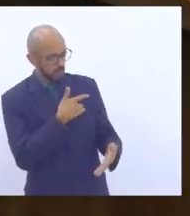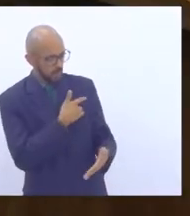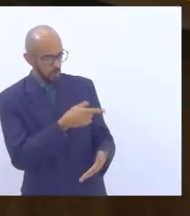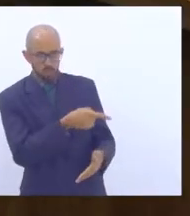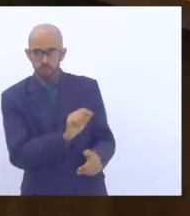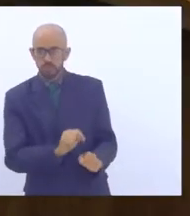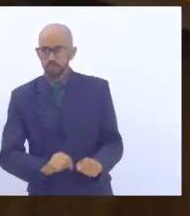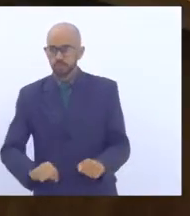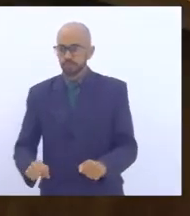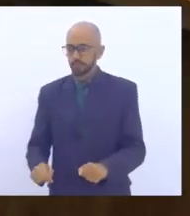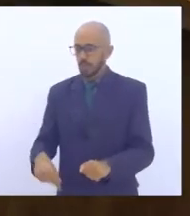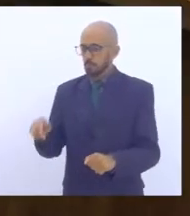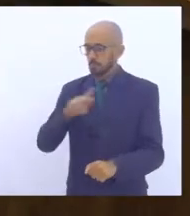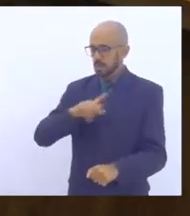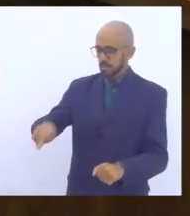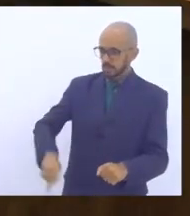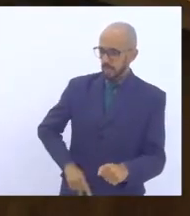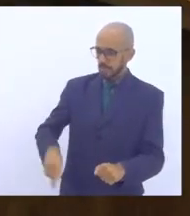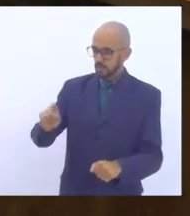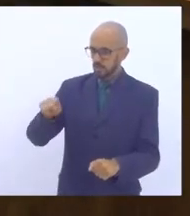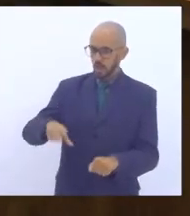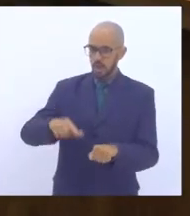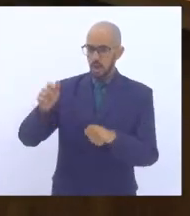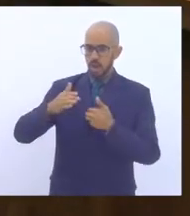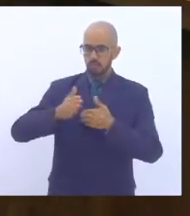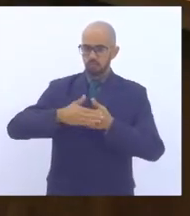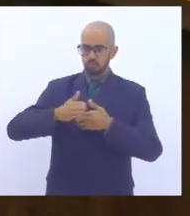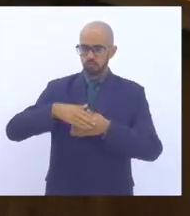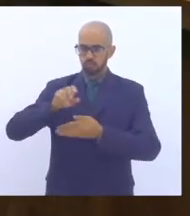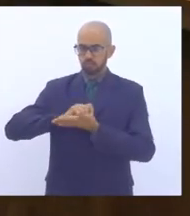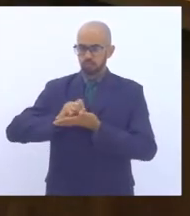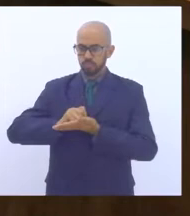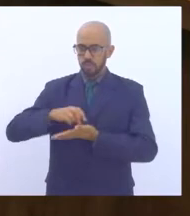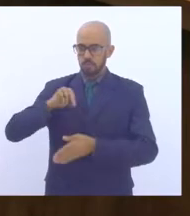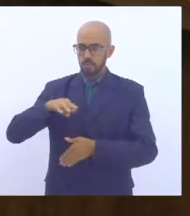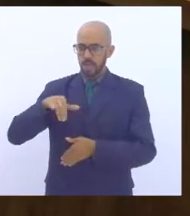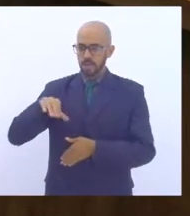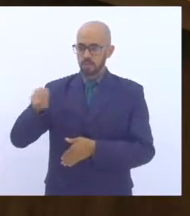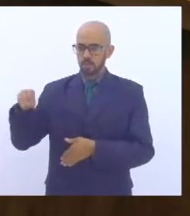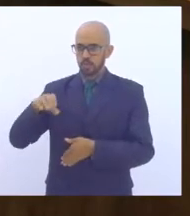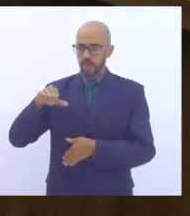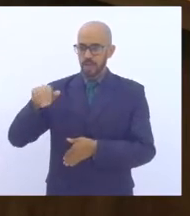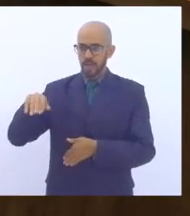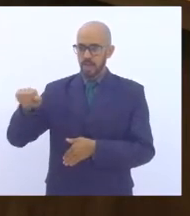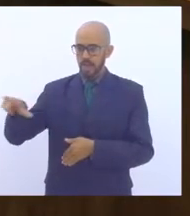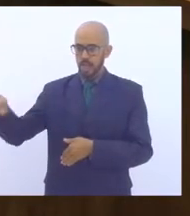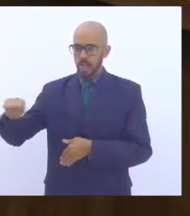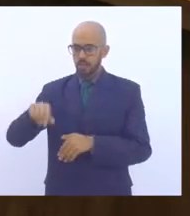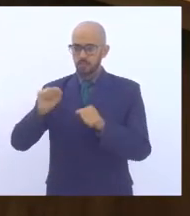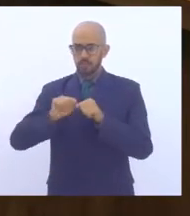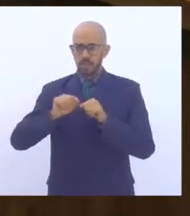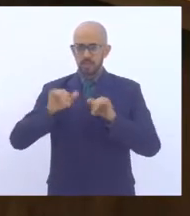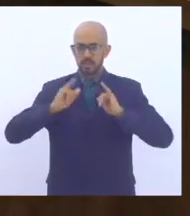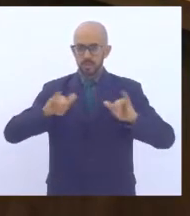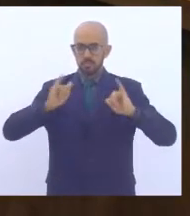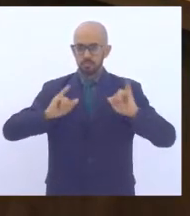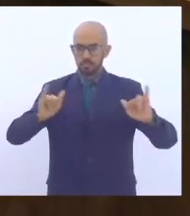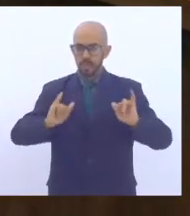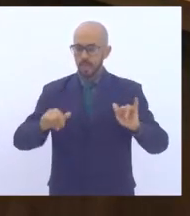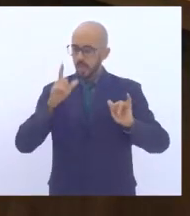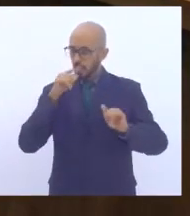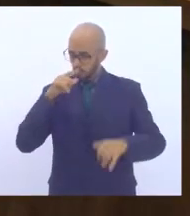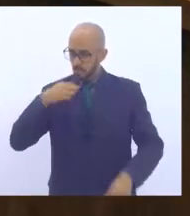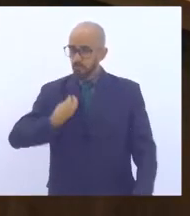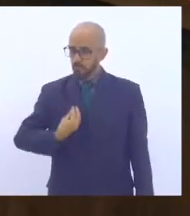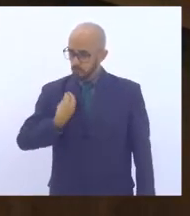Presidente o projeto de alta o resultado mas canela e pretende instituir a campanha permanente água é vida que